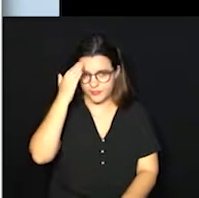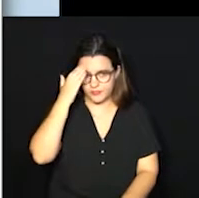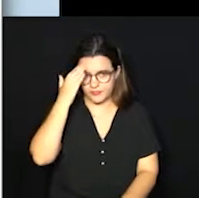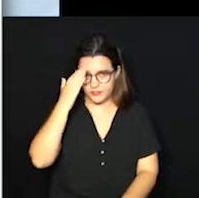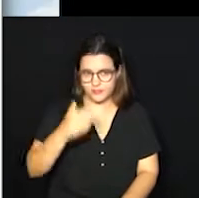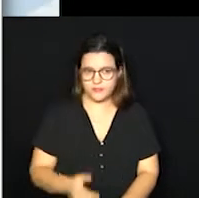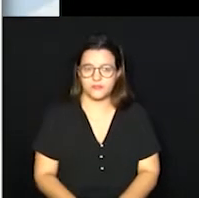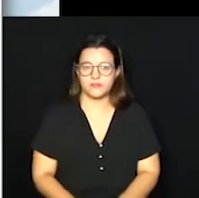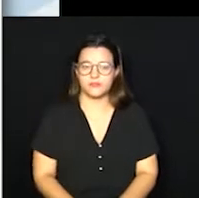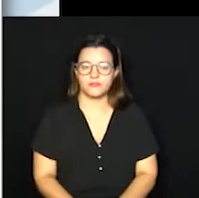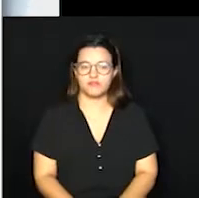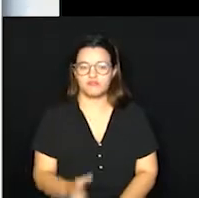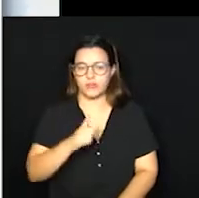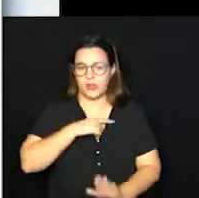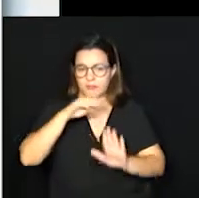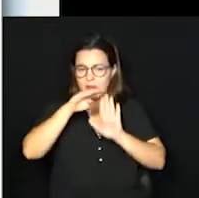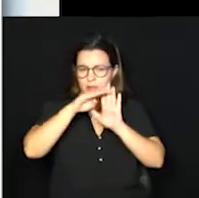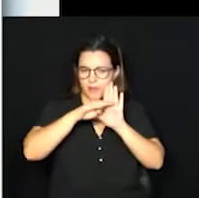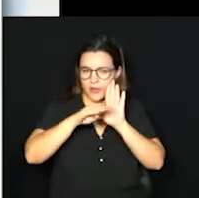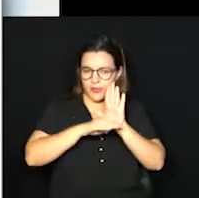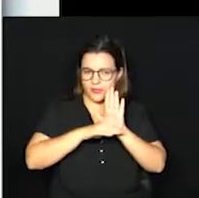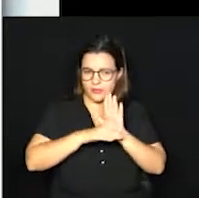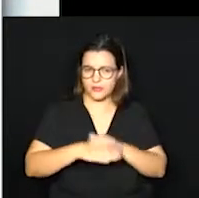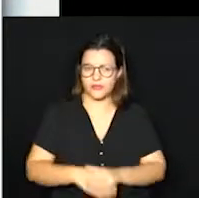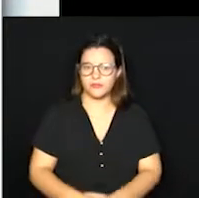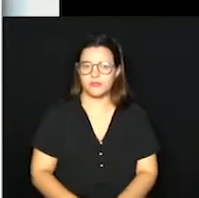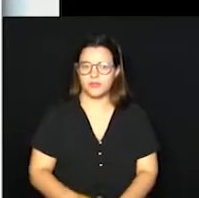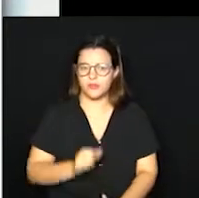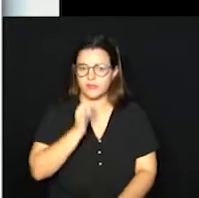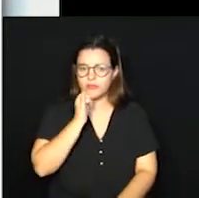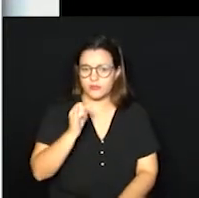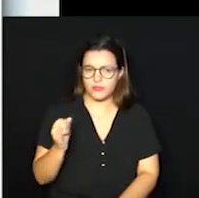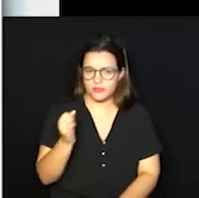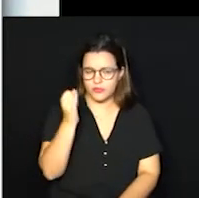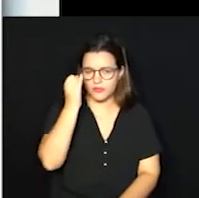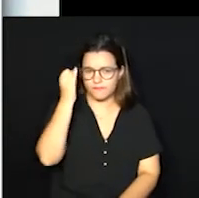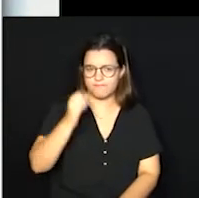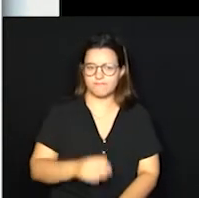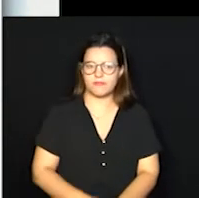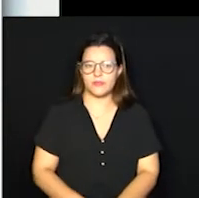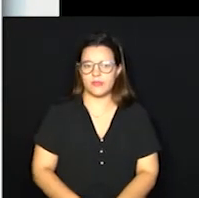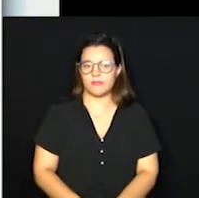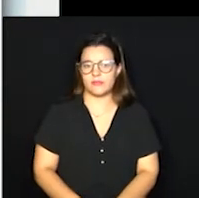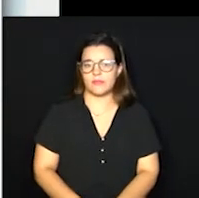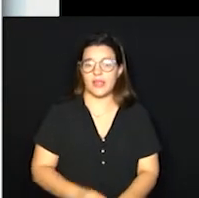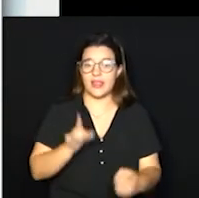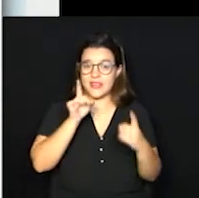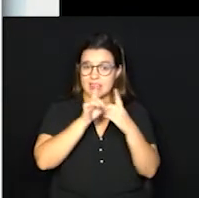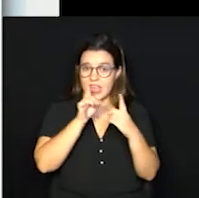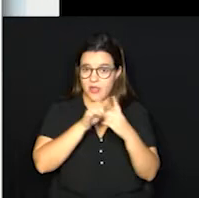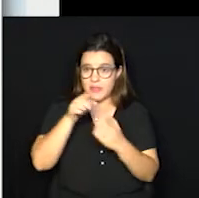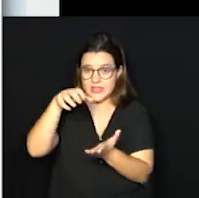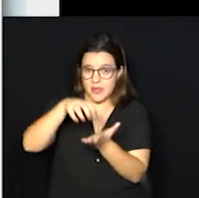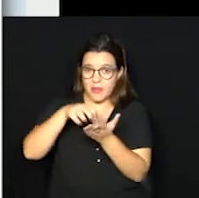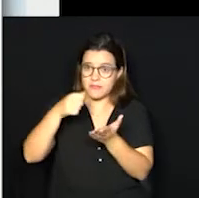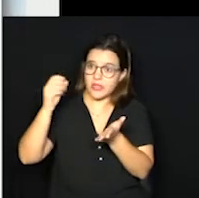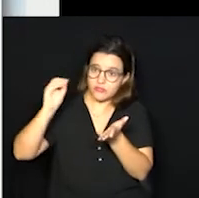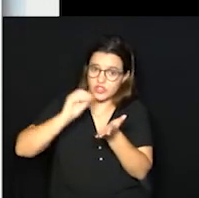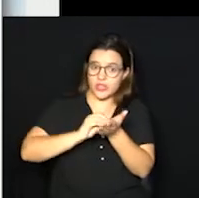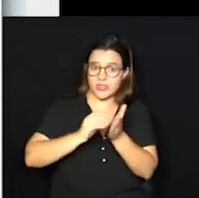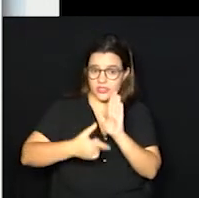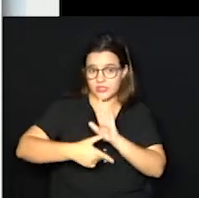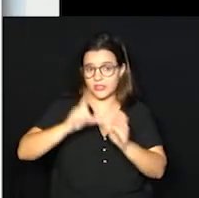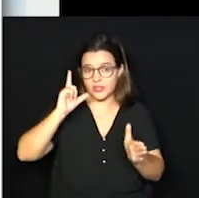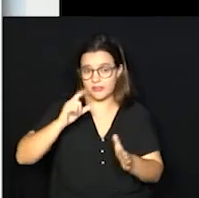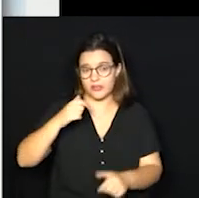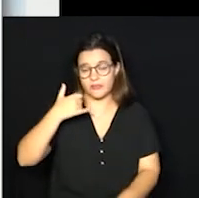ó, um aviso importantíssimo que o CEPAT ele só está atendendo por agendamento através